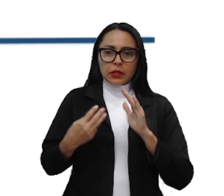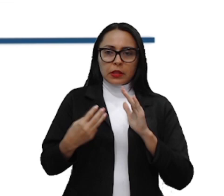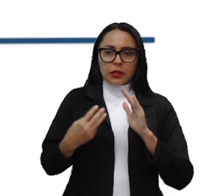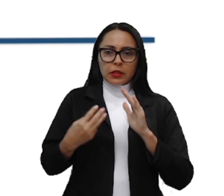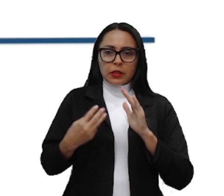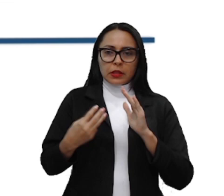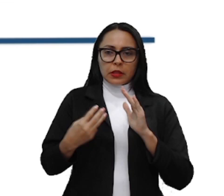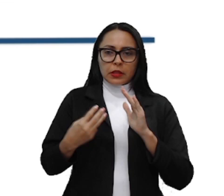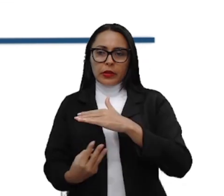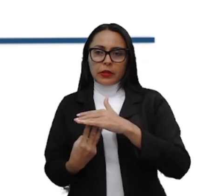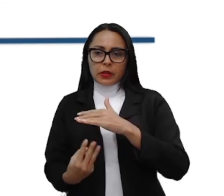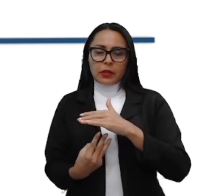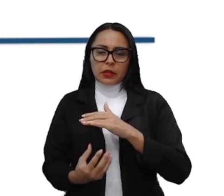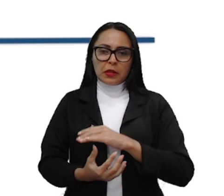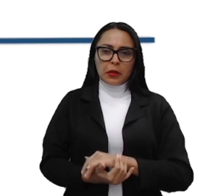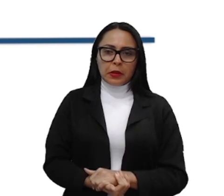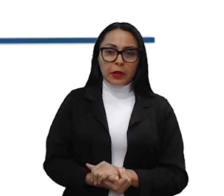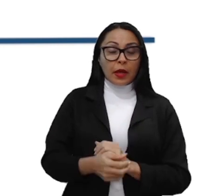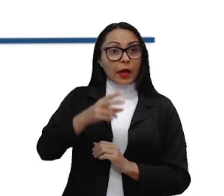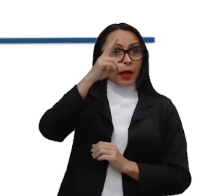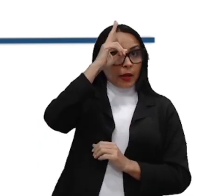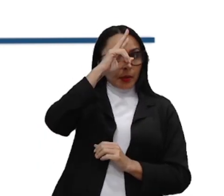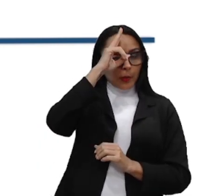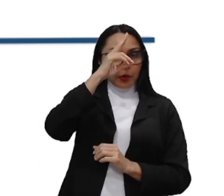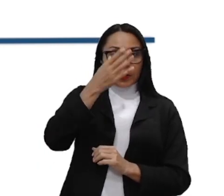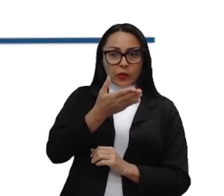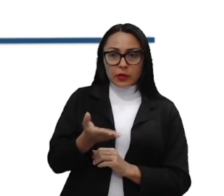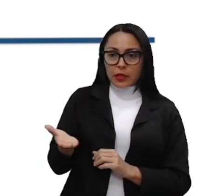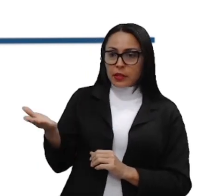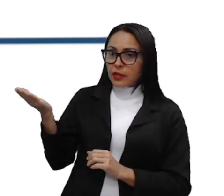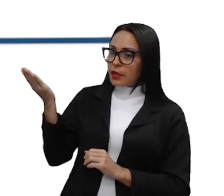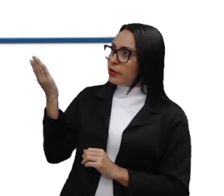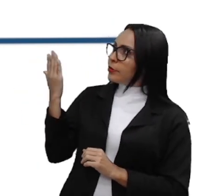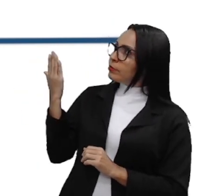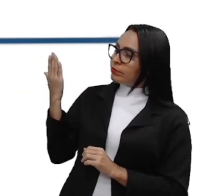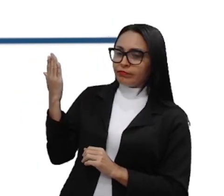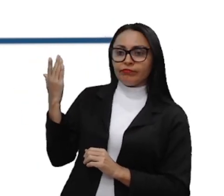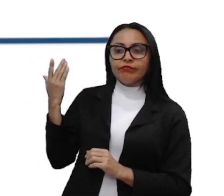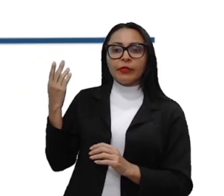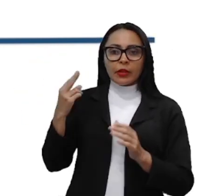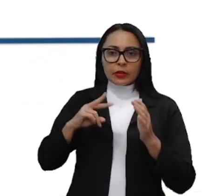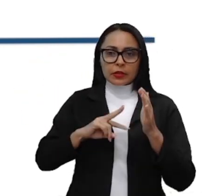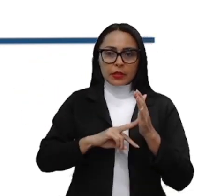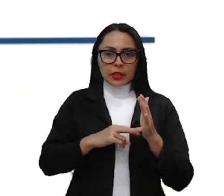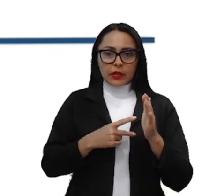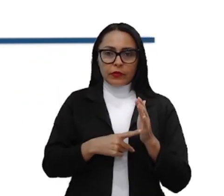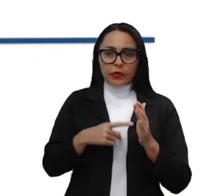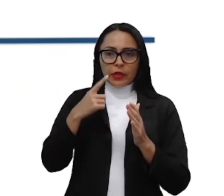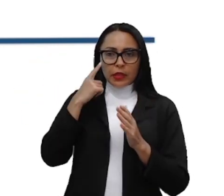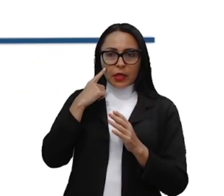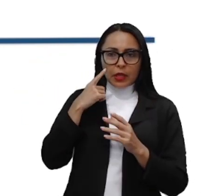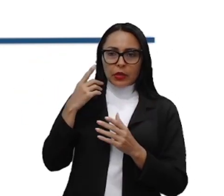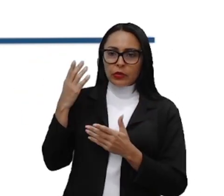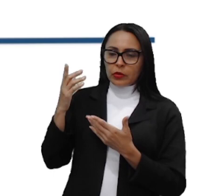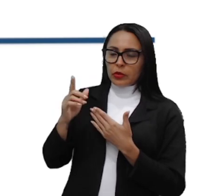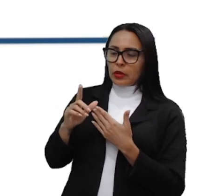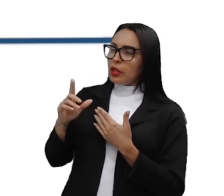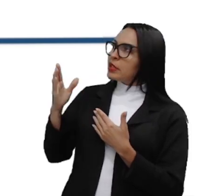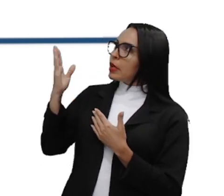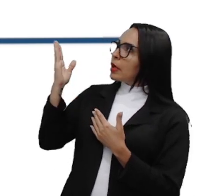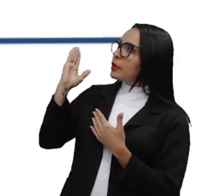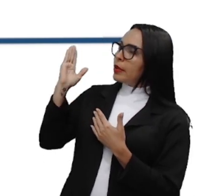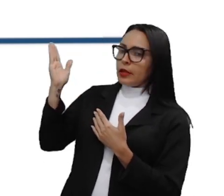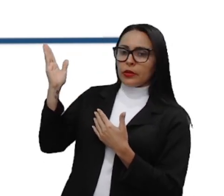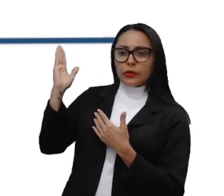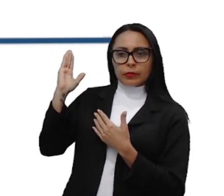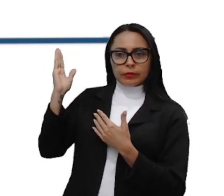escrito consumidores. Lembrando para vocês o significado de uma cadeia de suprimentos, como vocês podem ver aqui no